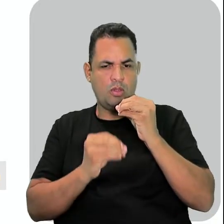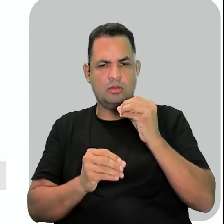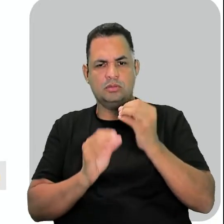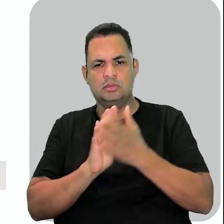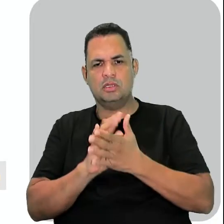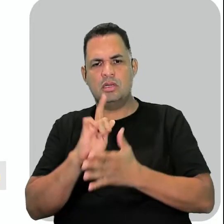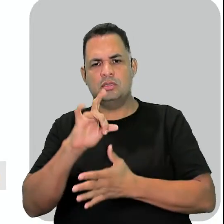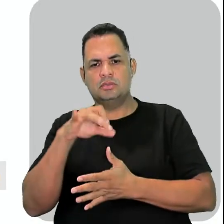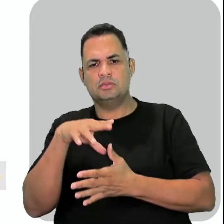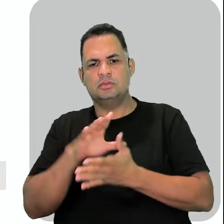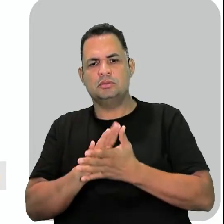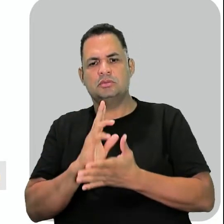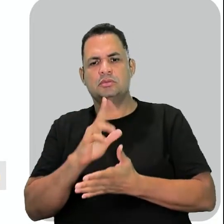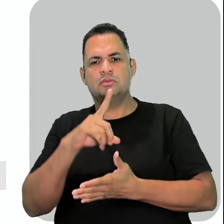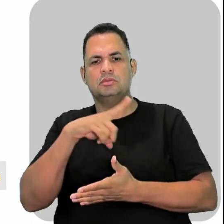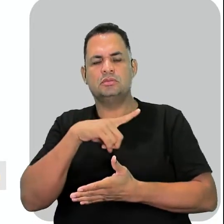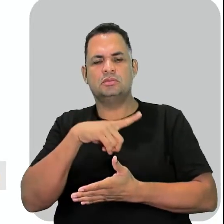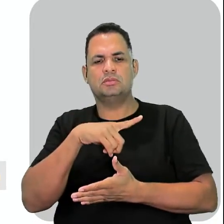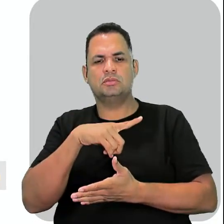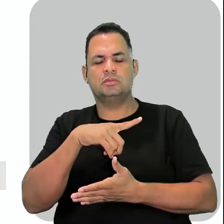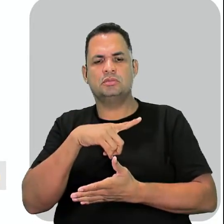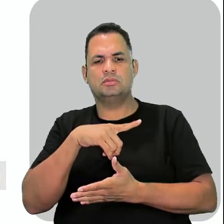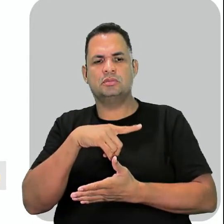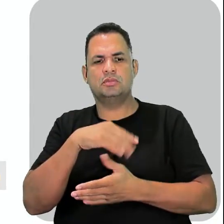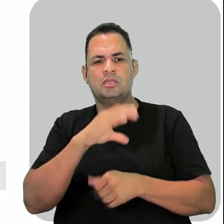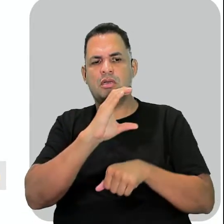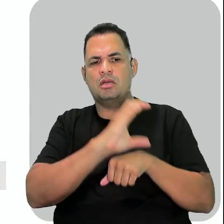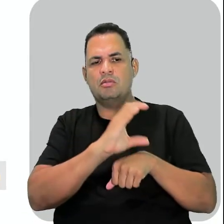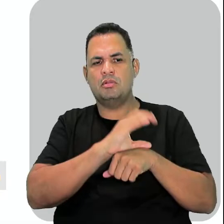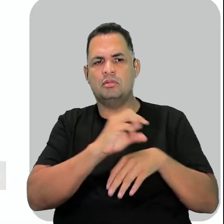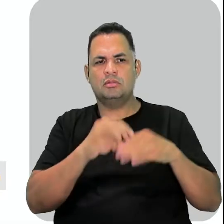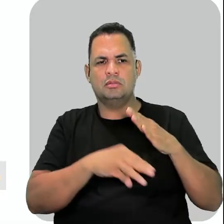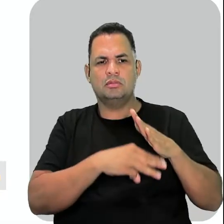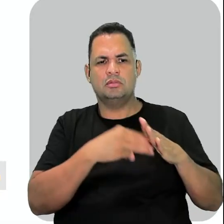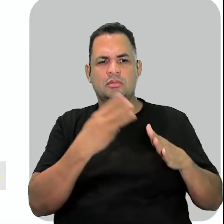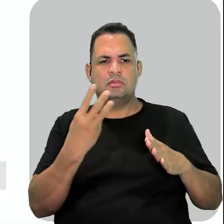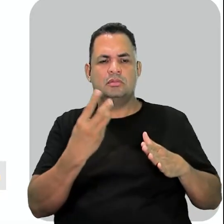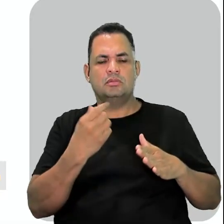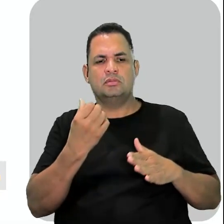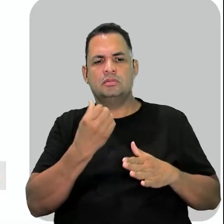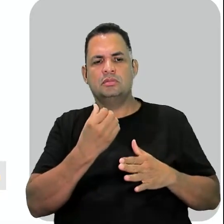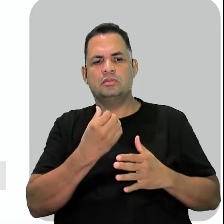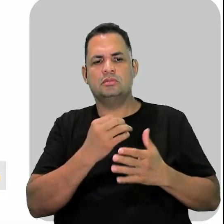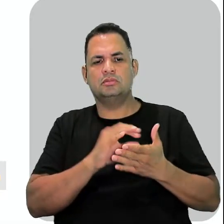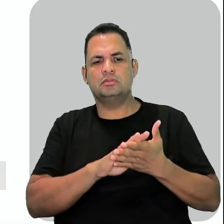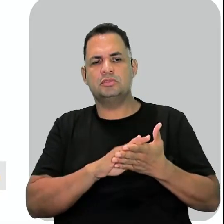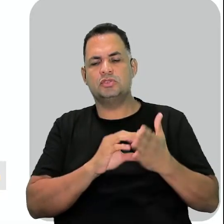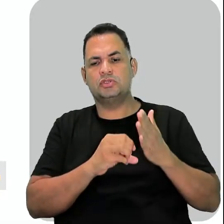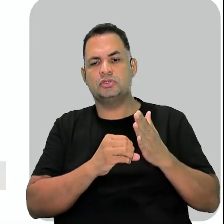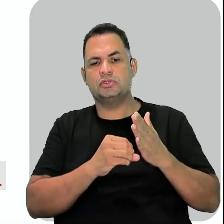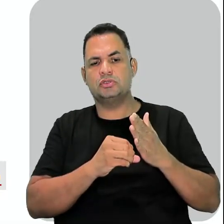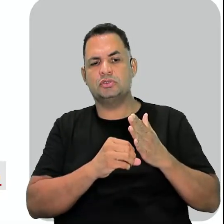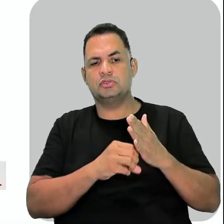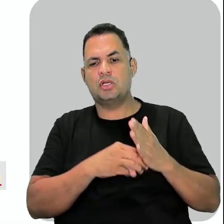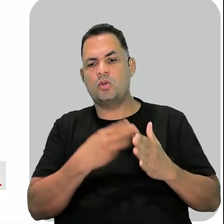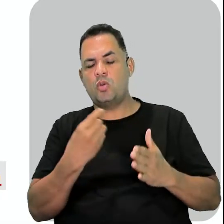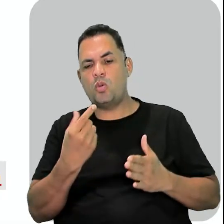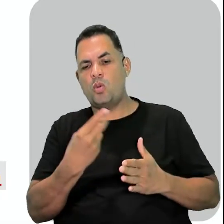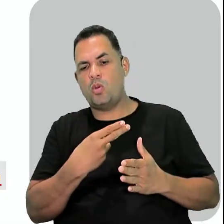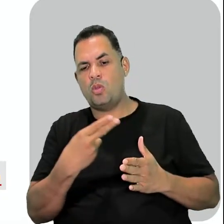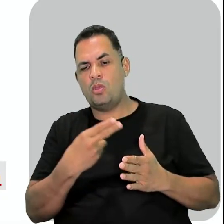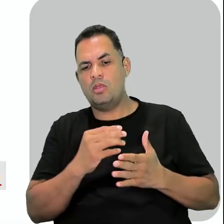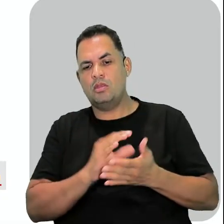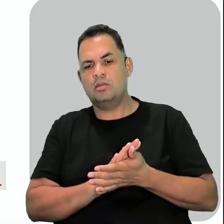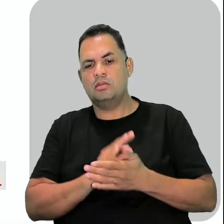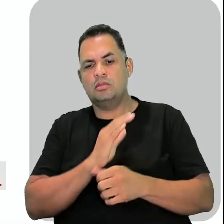um alceno, que sempre nesse caso aqui, quando o carbono for terciário e o outro secundário, vai formar uma acetona e o